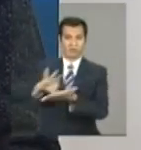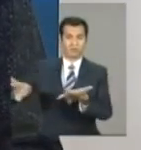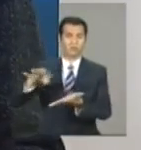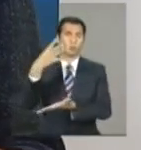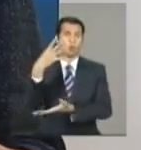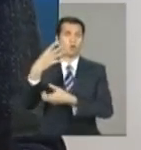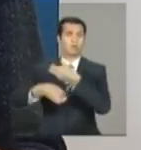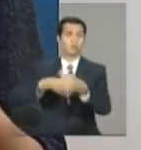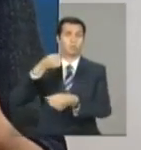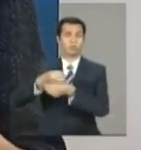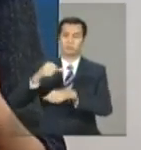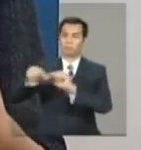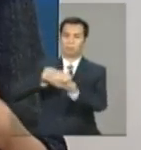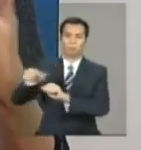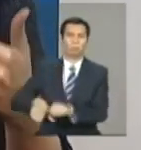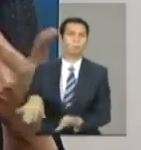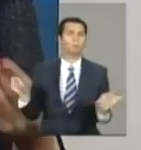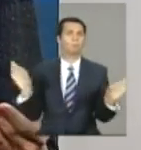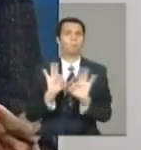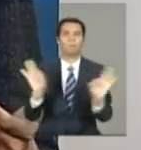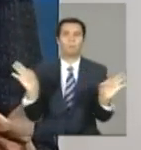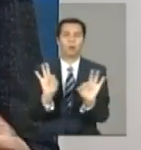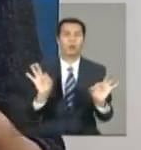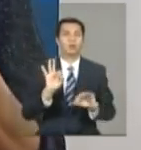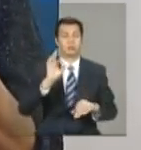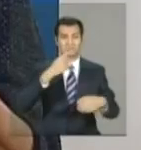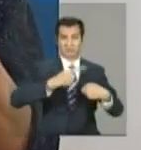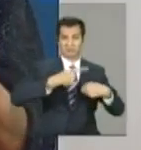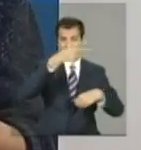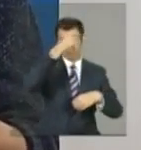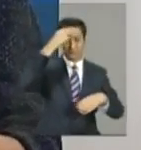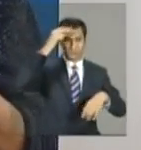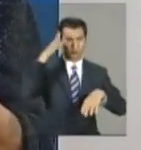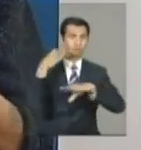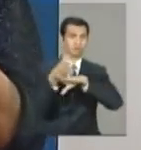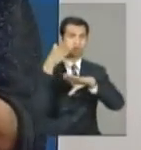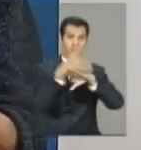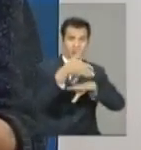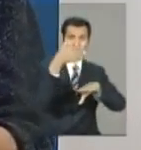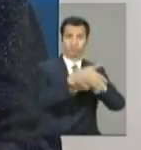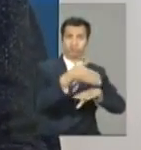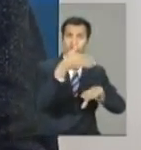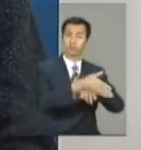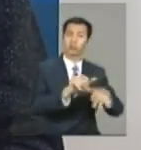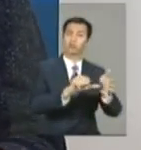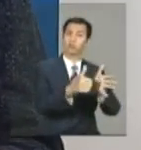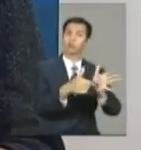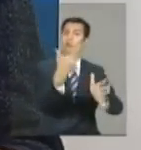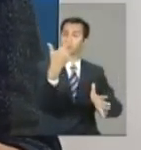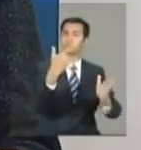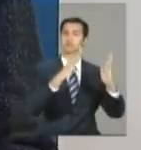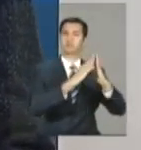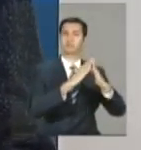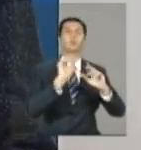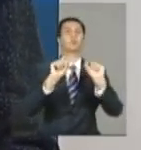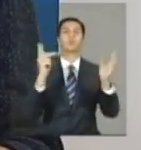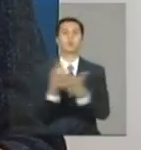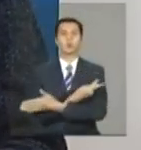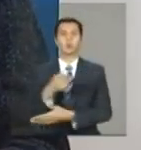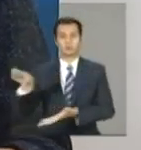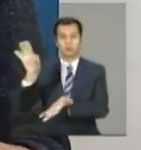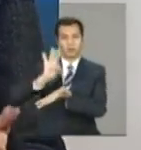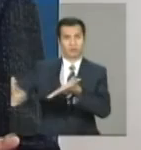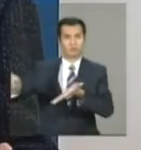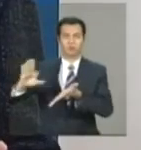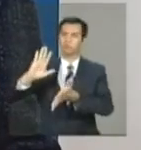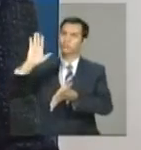atualização, se o município já procurou por duas vezes essa família e é procurar mesmo, é ir até a casa dela, esse cadastro deve ser excluído,